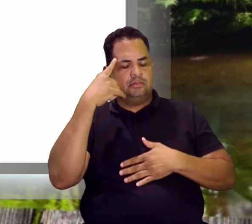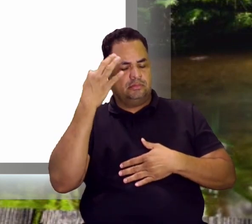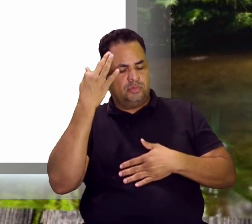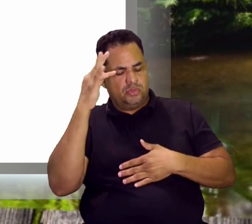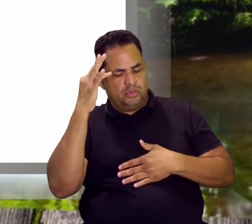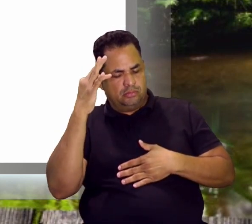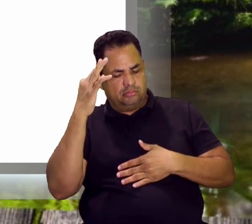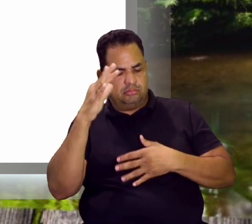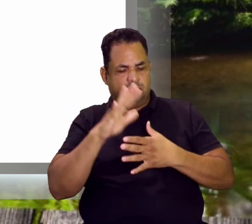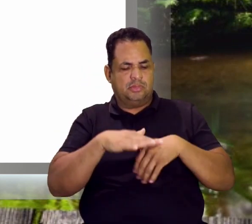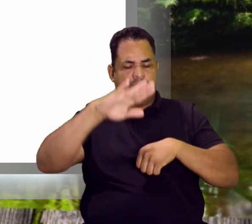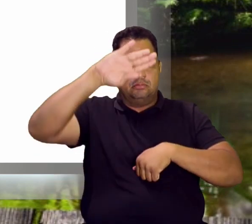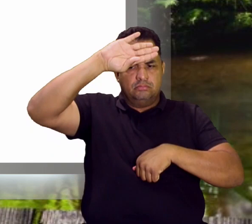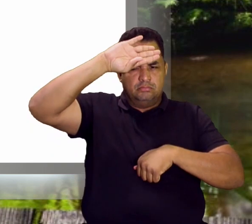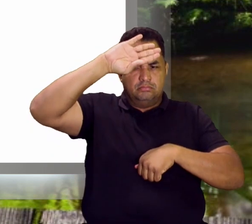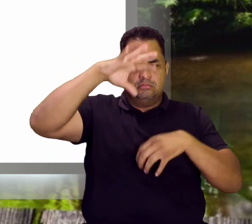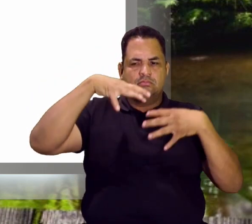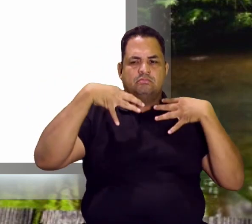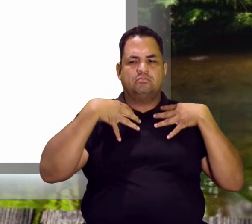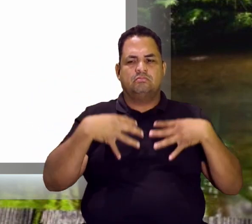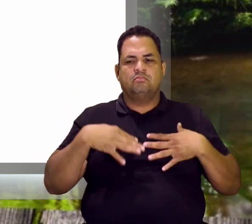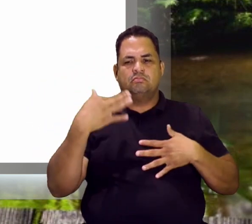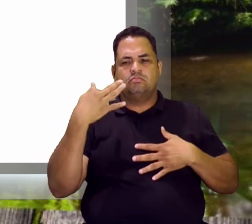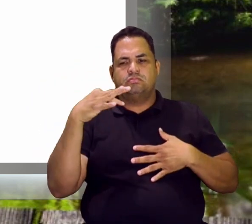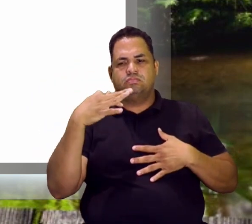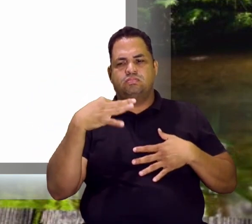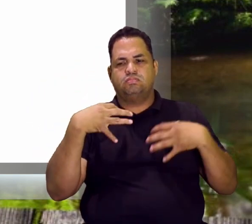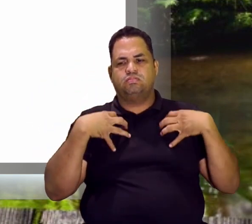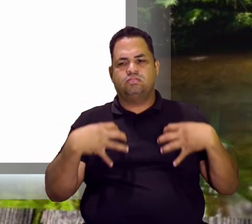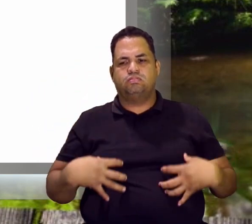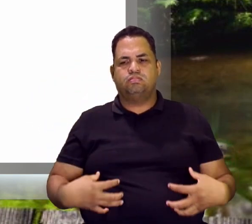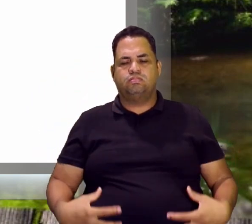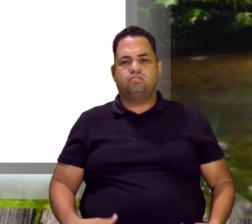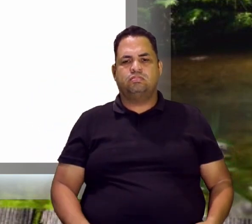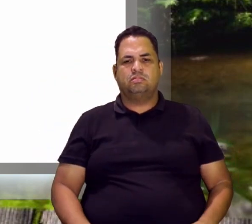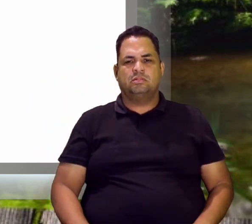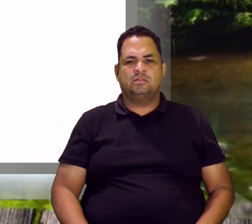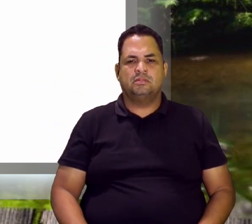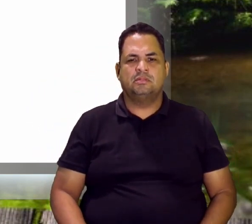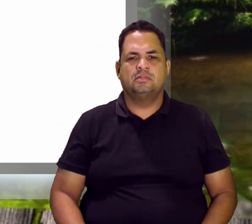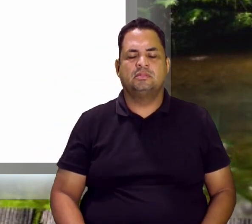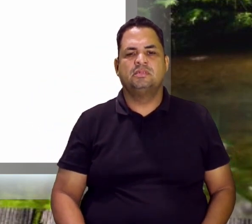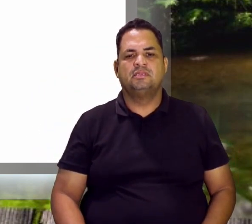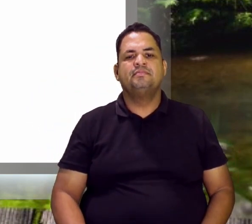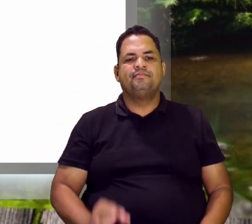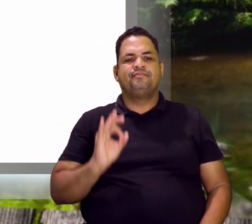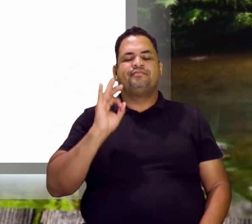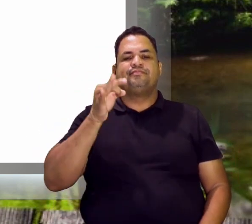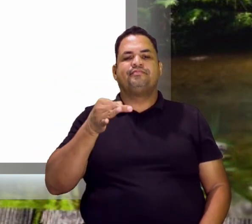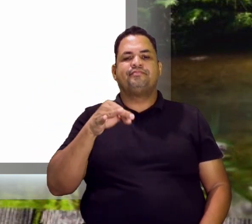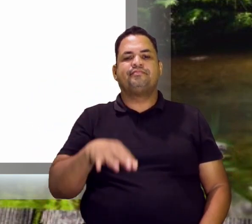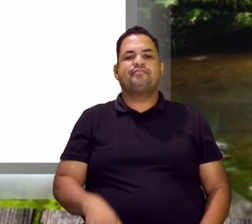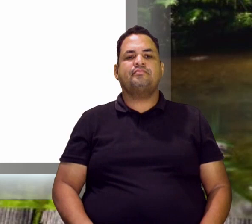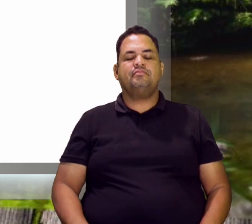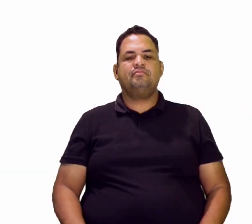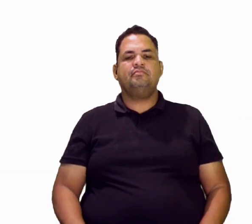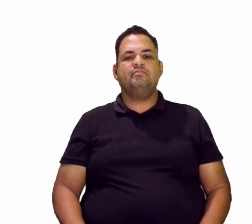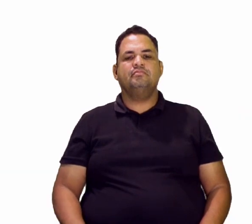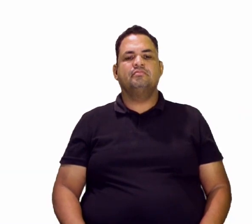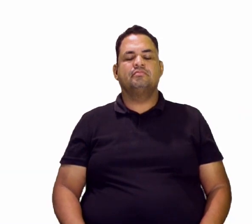uma febre, tá? Uma dor no corpo, para amenizar esses sintomas, certinho? Então joga